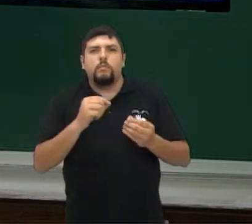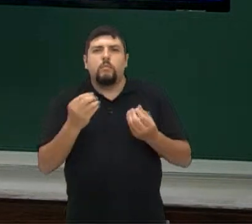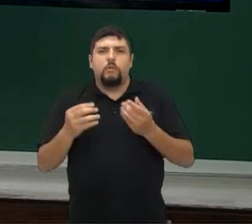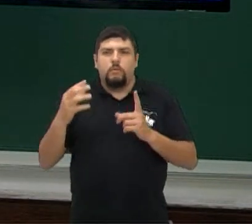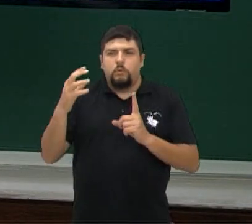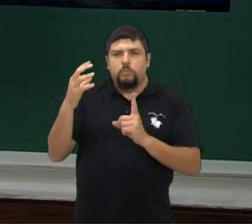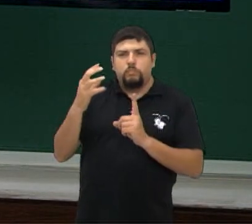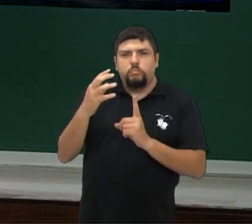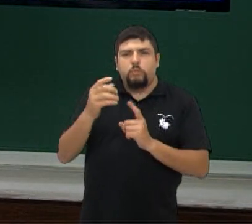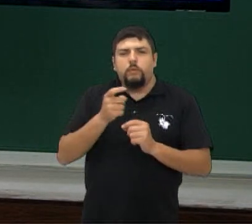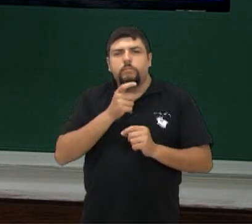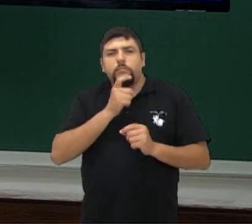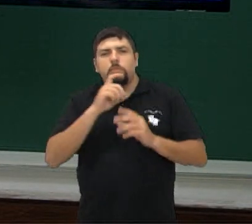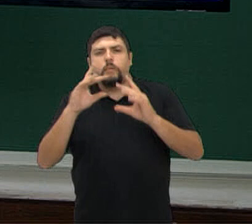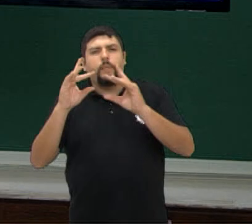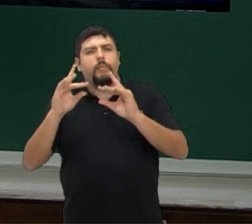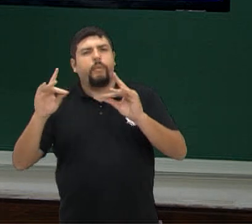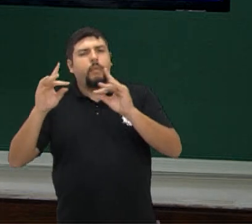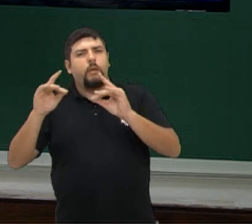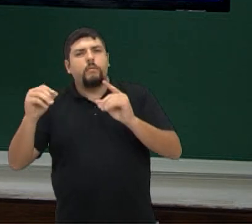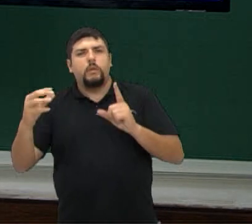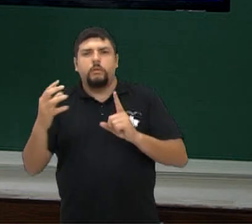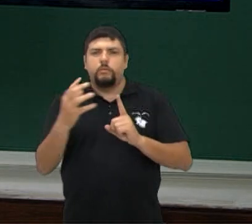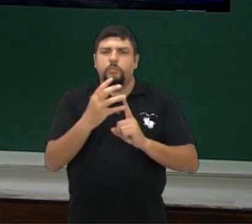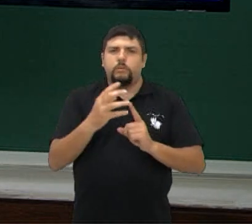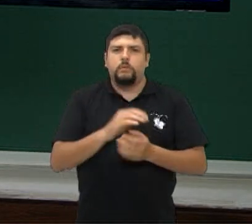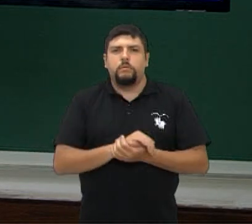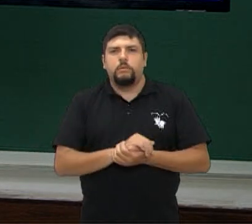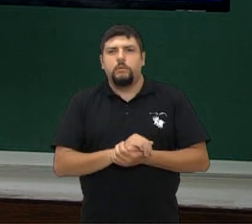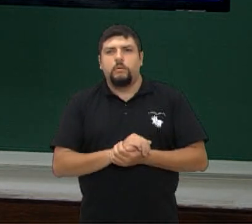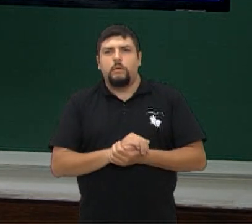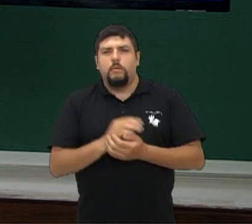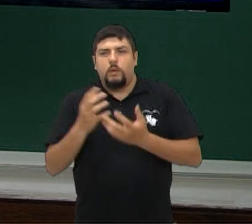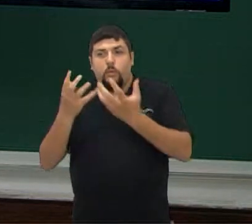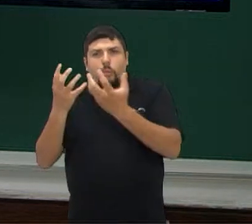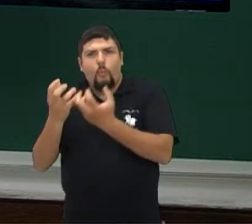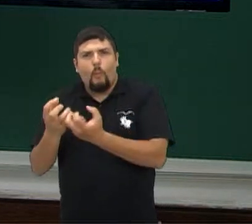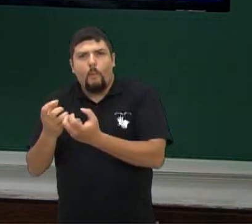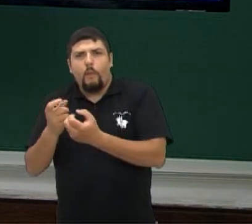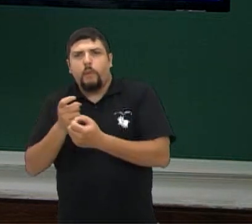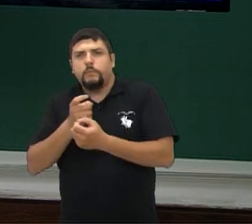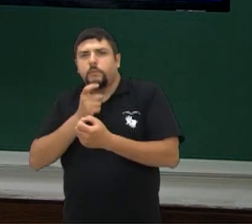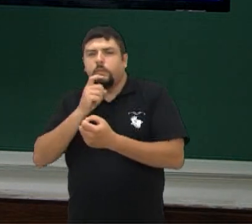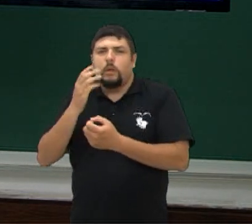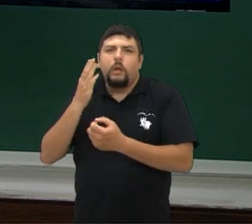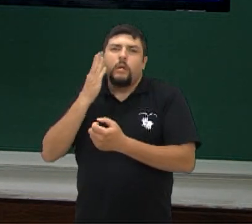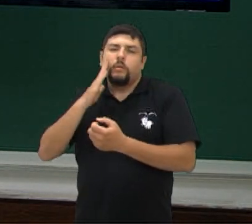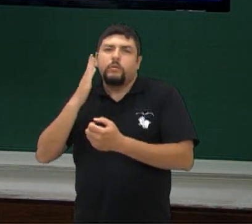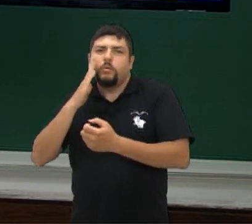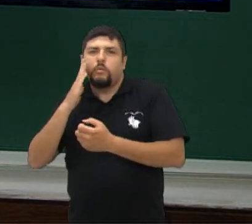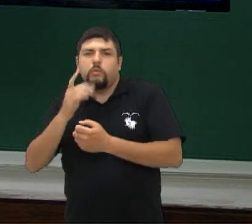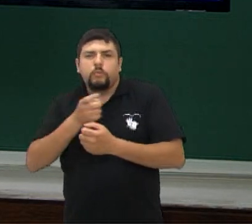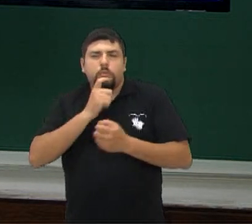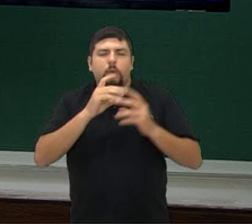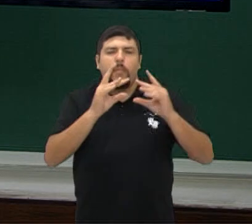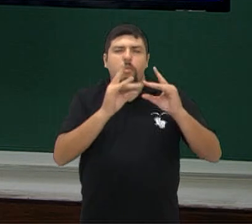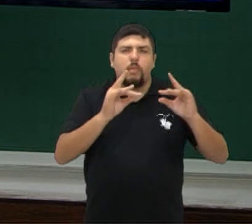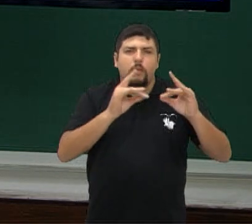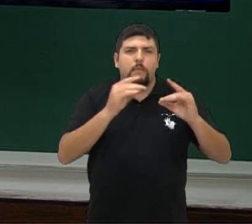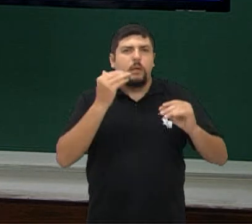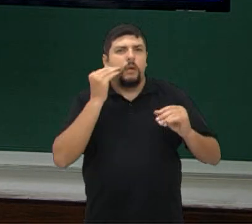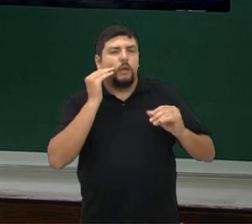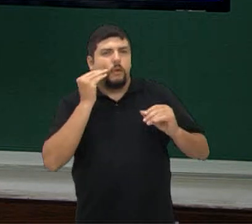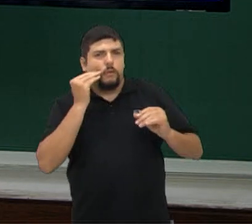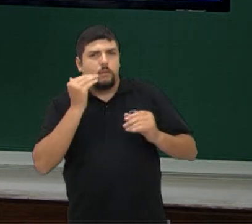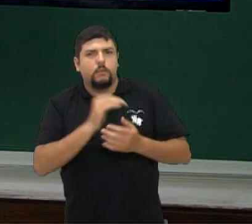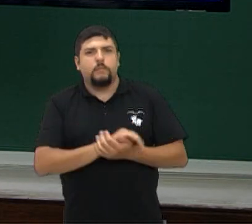nisso. Mais umidade, eu tenho cor azul no galinho. Mais umidade, eu tenho a cor rosa no galinho. Menos umidade, eu tenho a cor